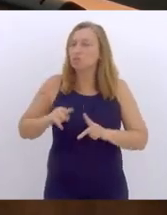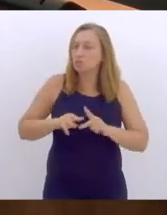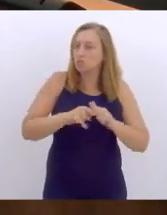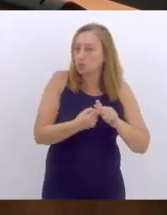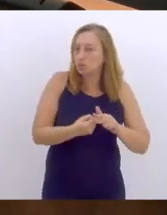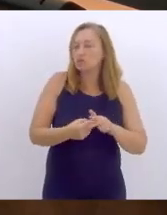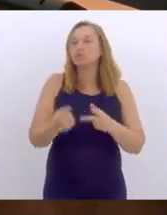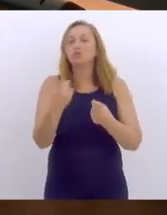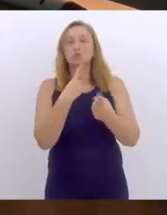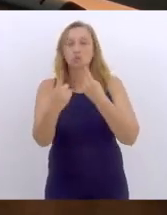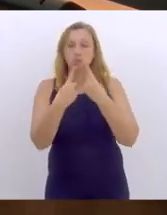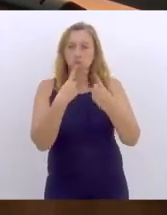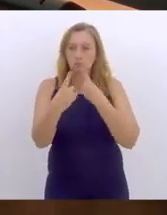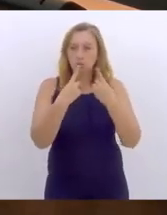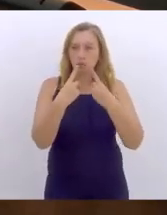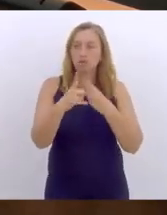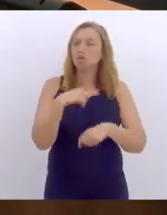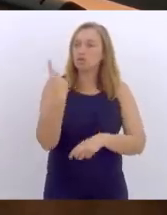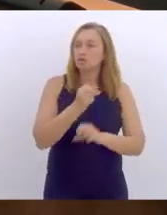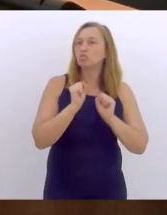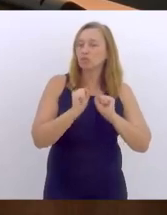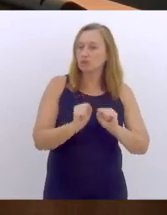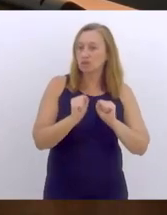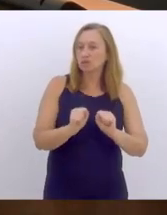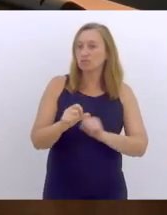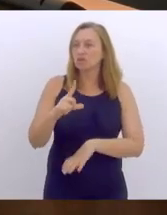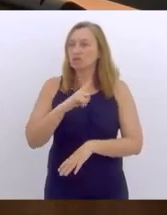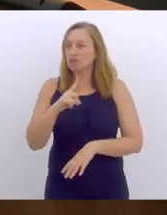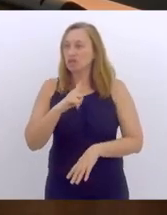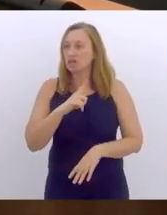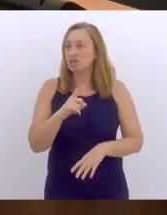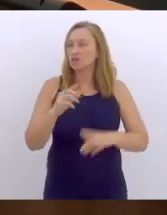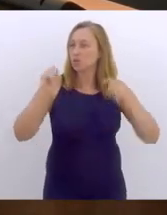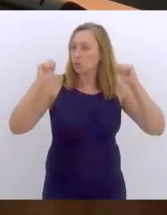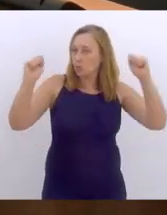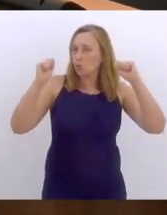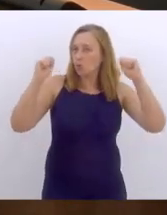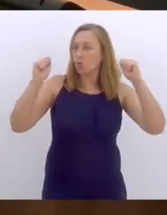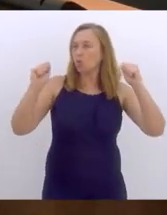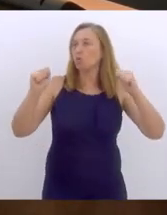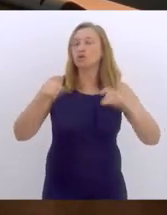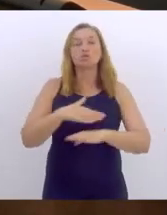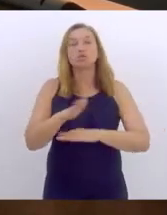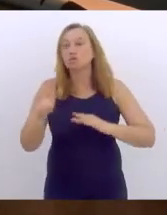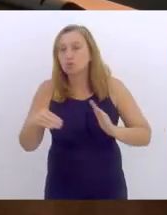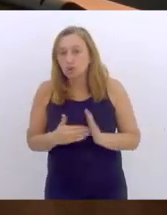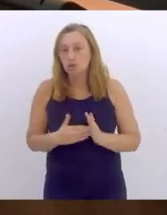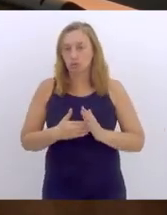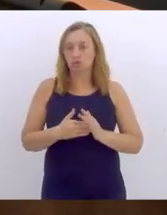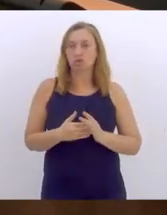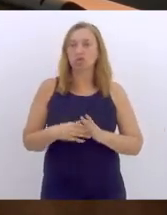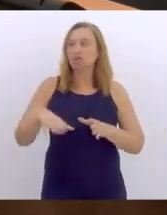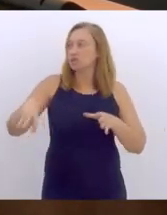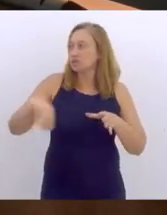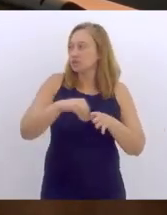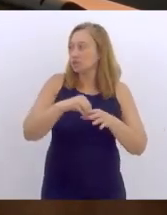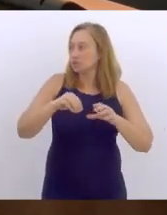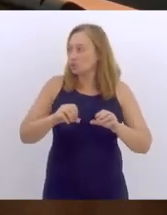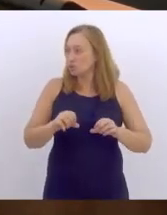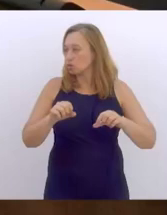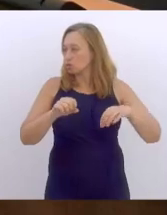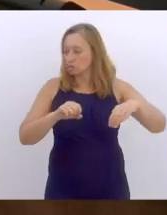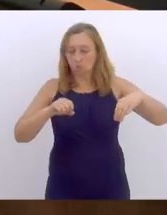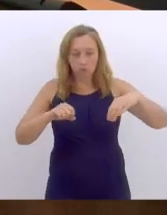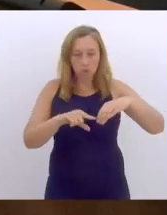manutenção desse diálogo e que a gente possa ter as nossas torcidas, todas elas, dentro dos campos, fazendo